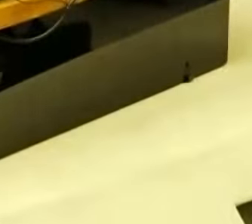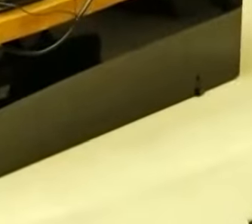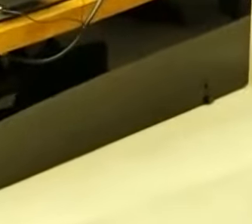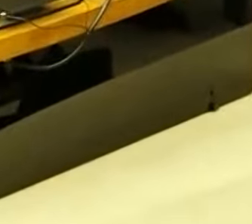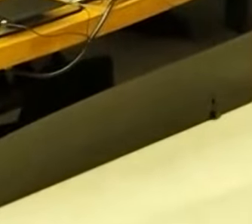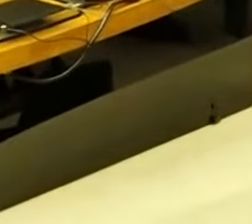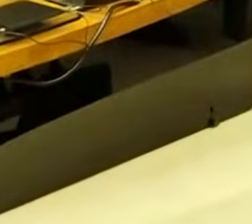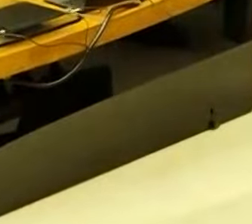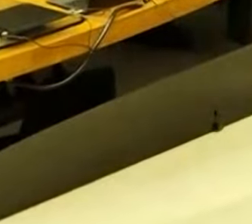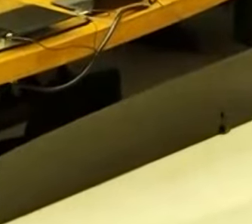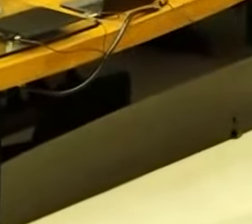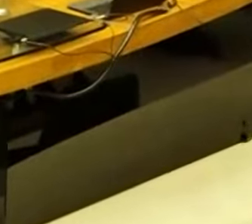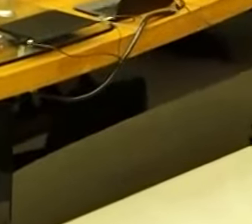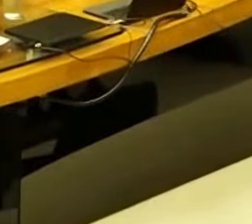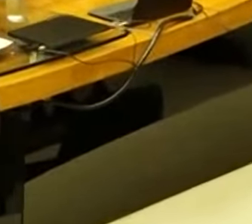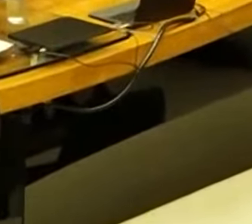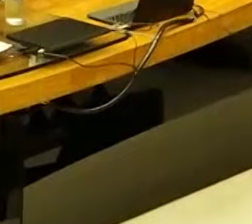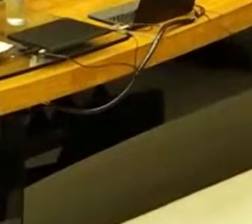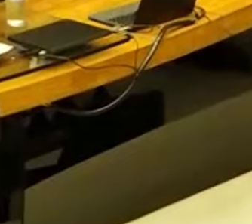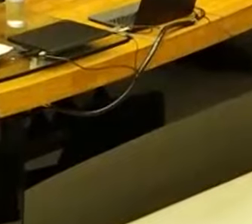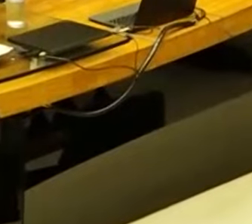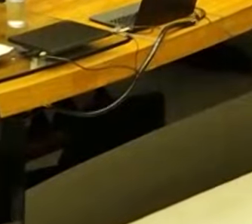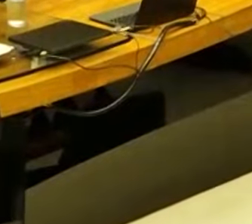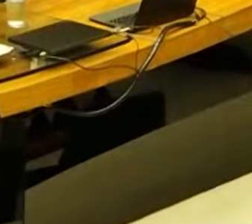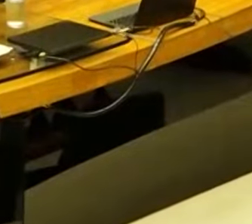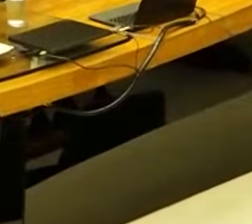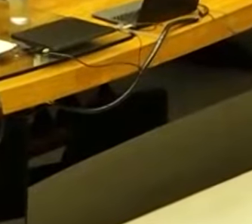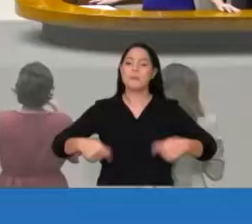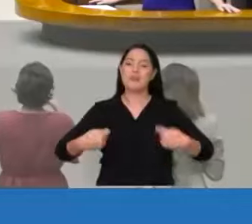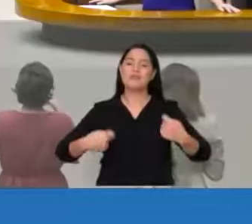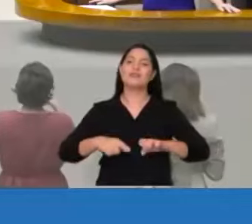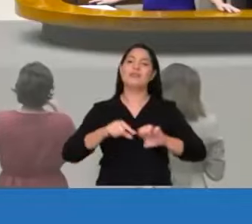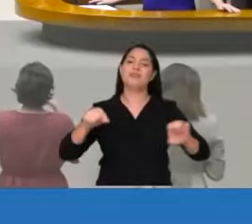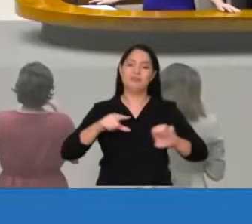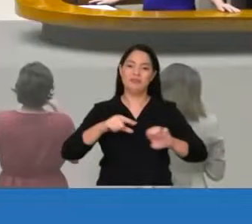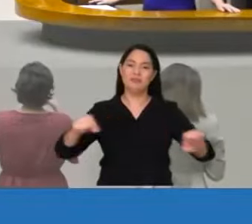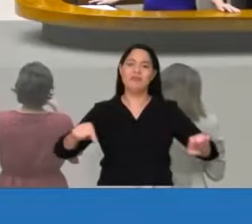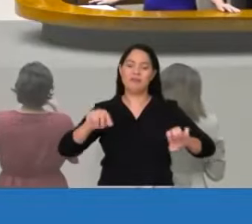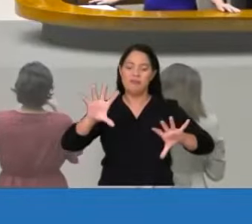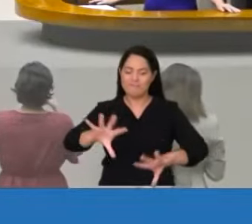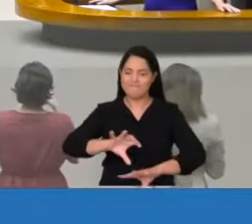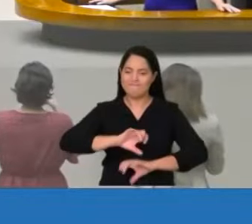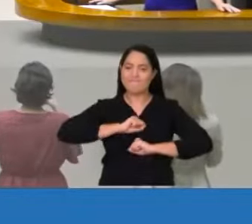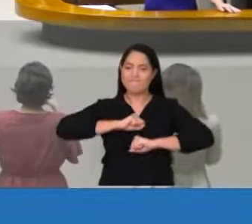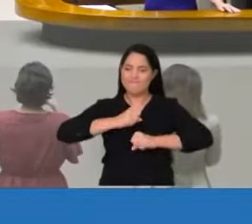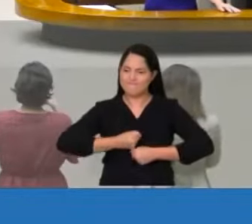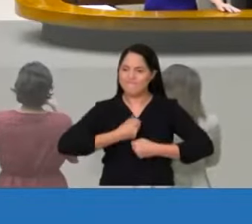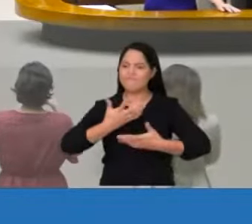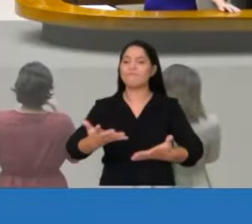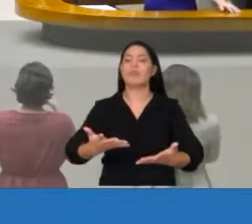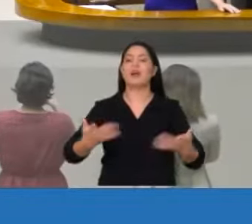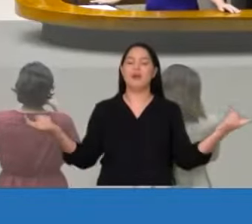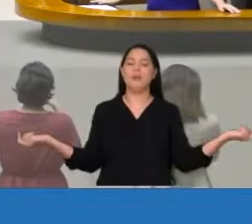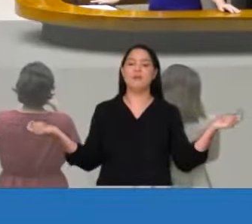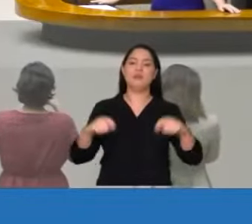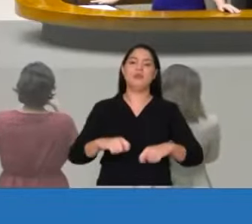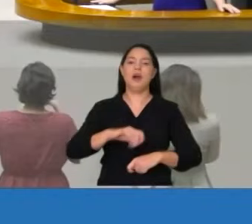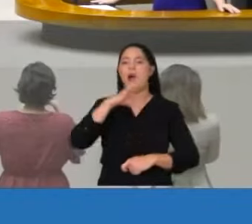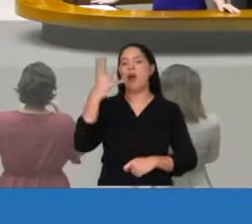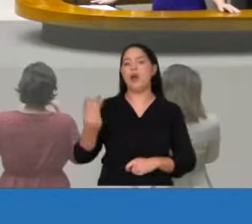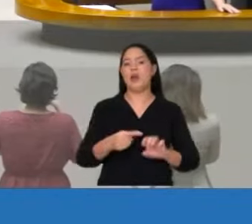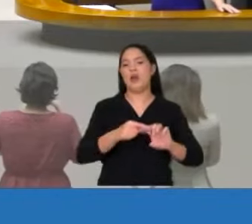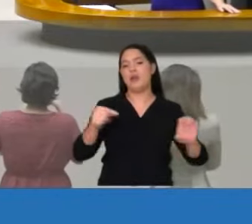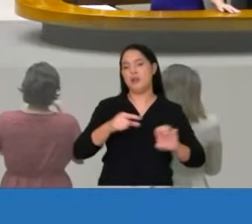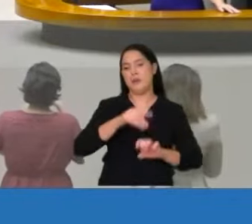do empreendedorismo feminino que será celebrado nesta terça-feira a deputada Adriana Ventura destacou ser preciso